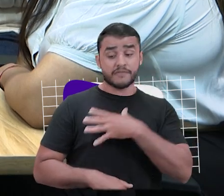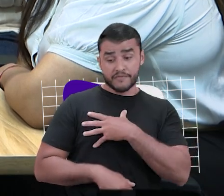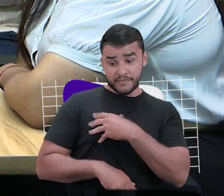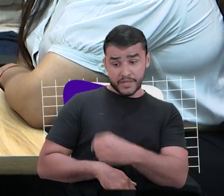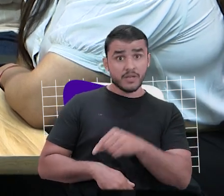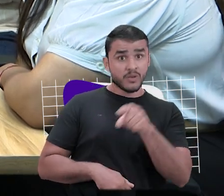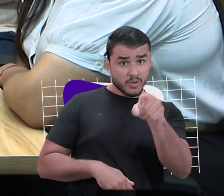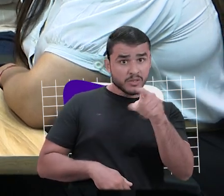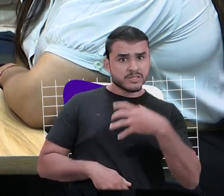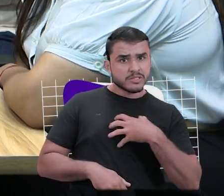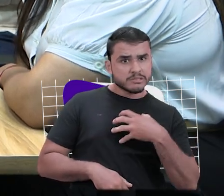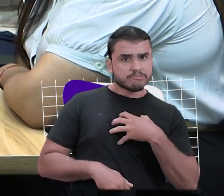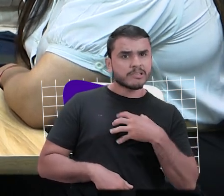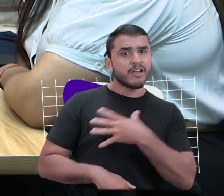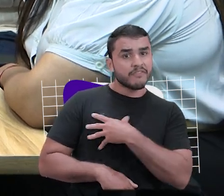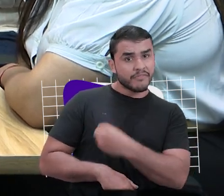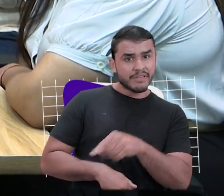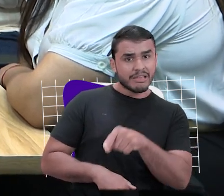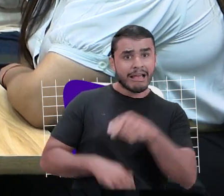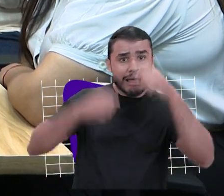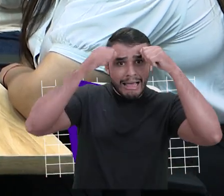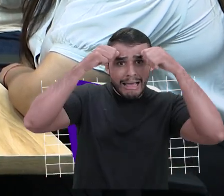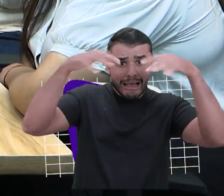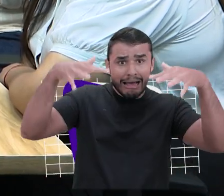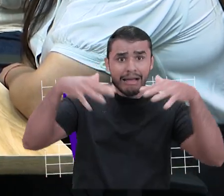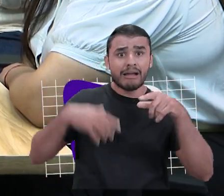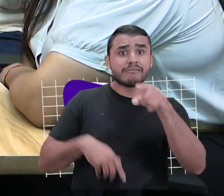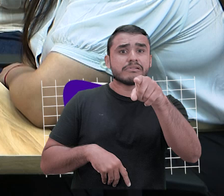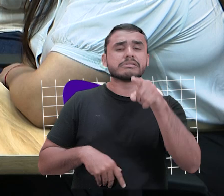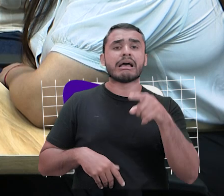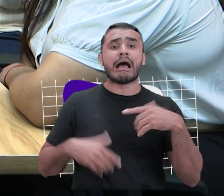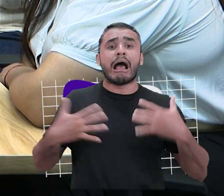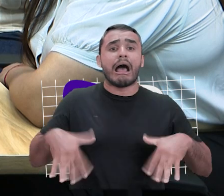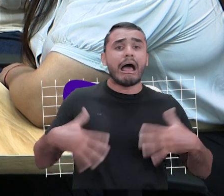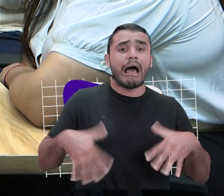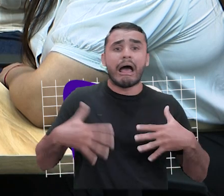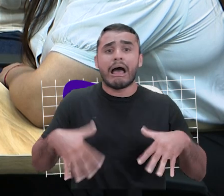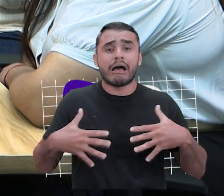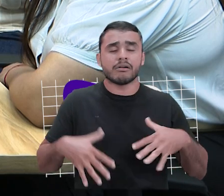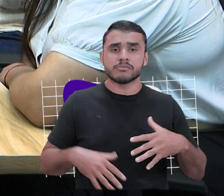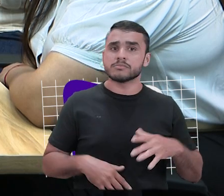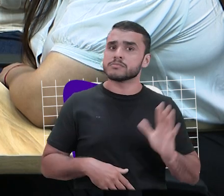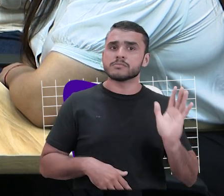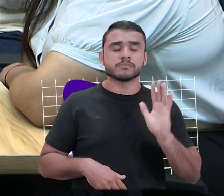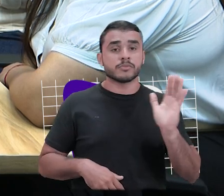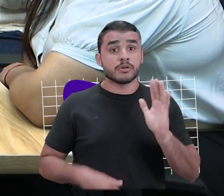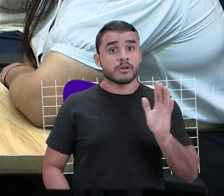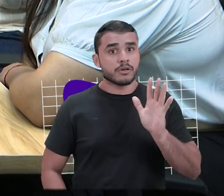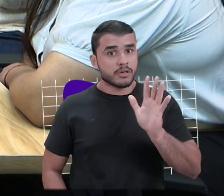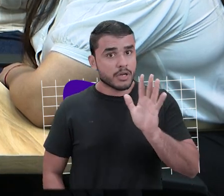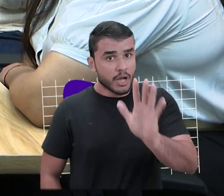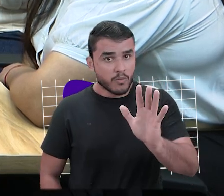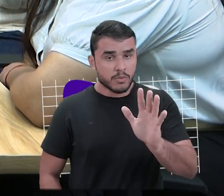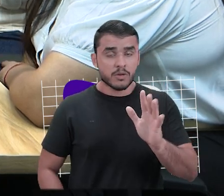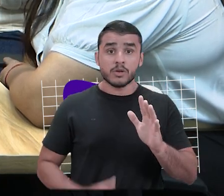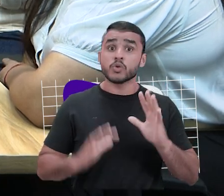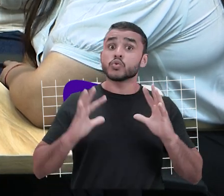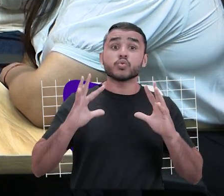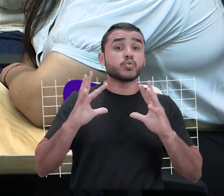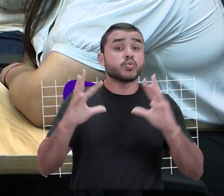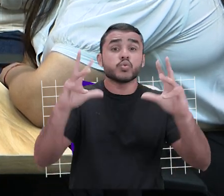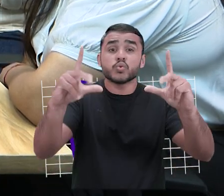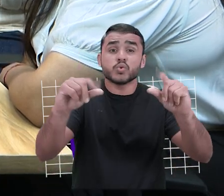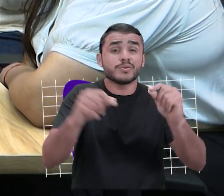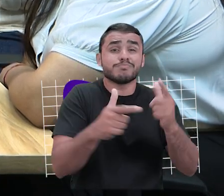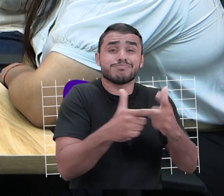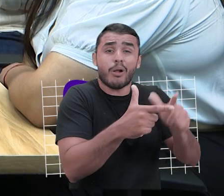que o mundo é igual para todo mundo. Eu já ia falar isso. A gente não gosta de falar, tipo assim, é um novo mundo, não. A gente quer o mesmo mundo. O mundo é igual para todo